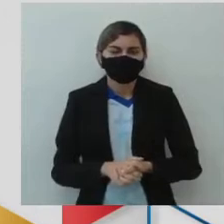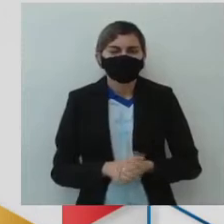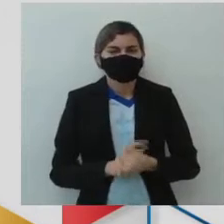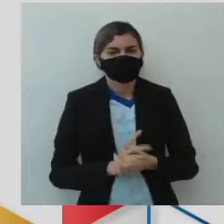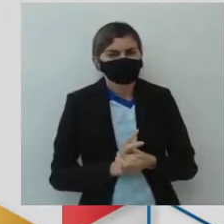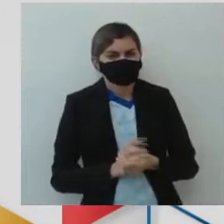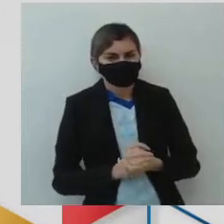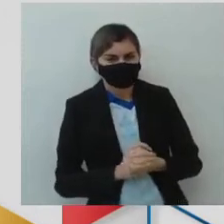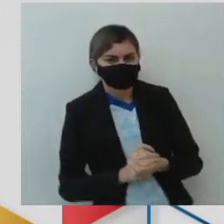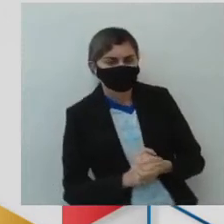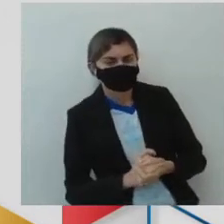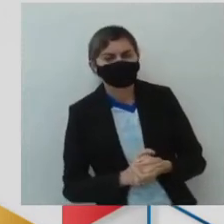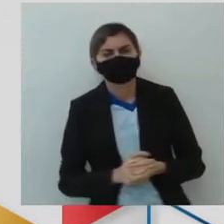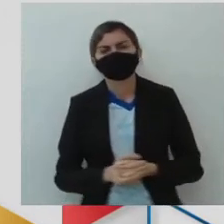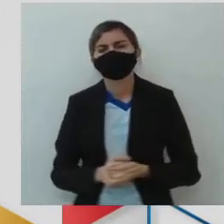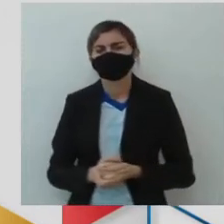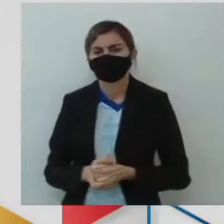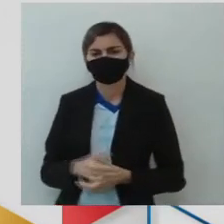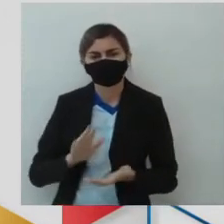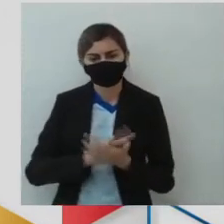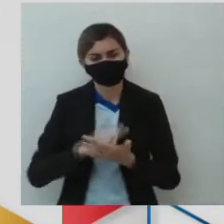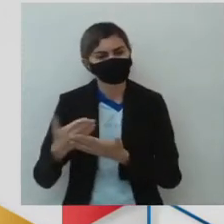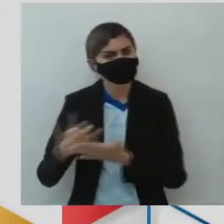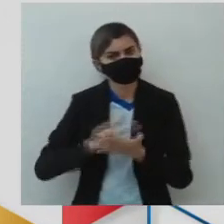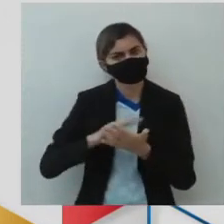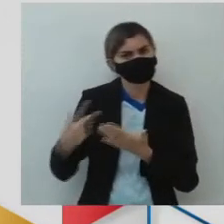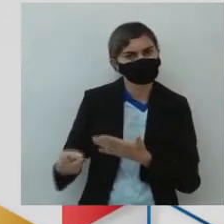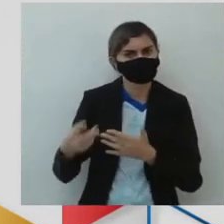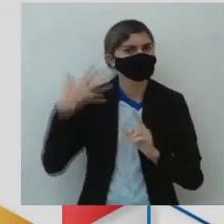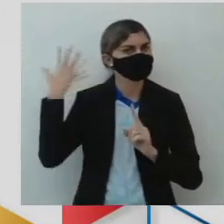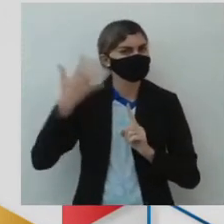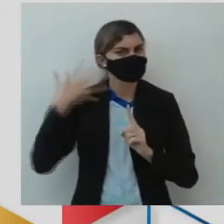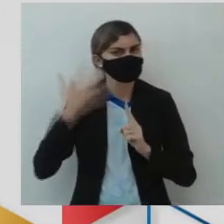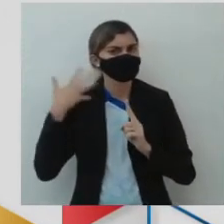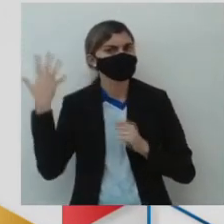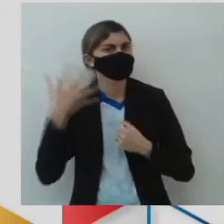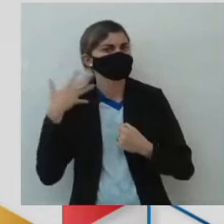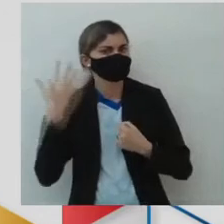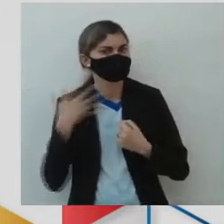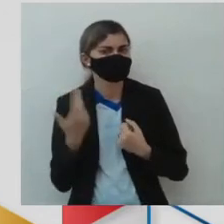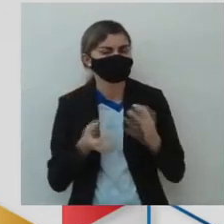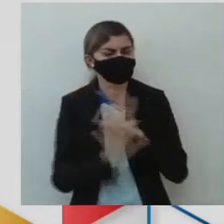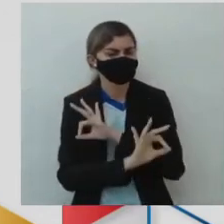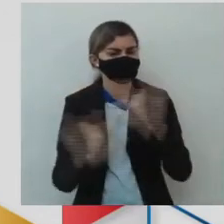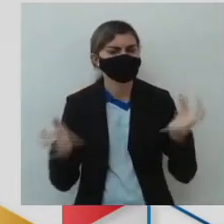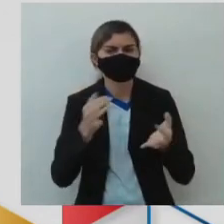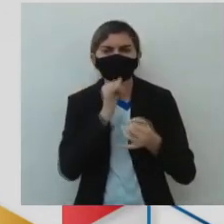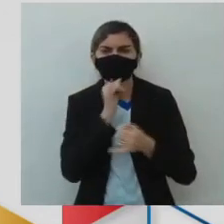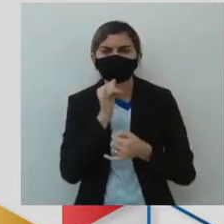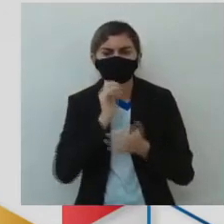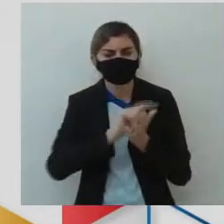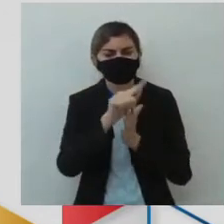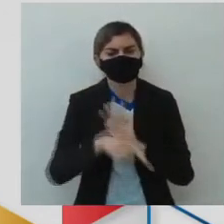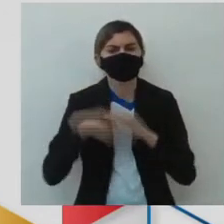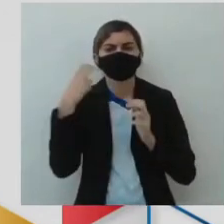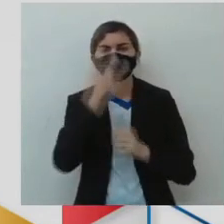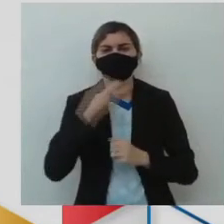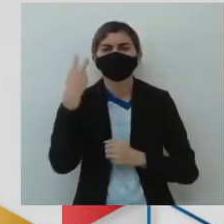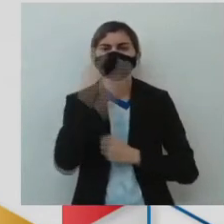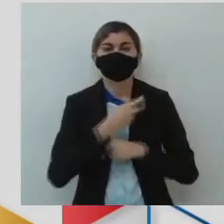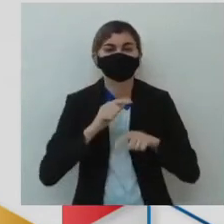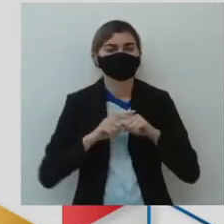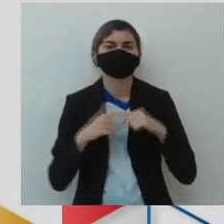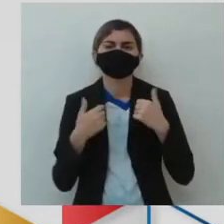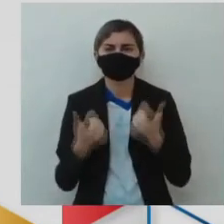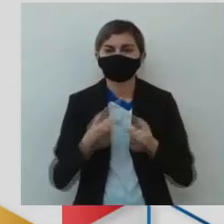em Gênesis produzindo palestras e discursos são ótimos exemplos de gêneros orais